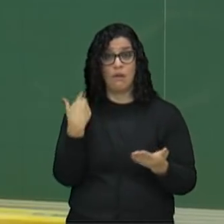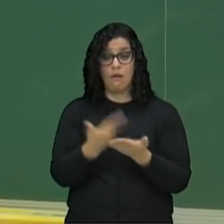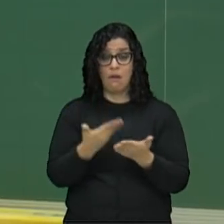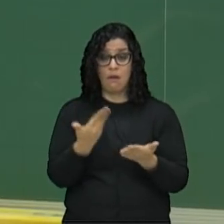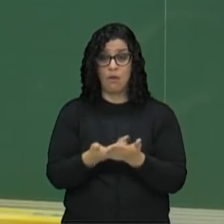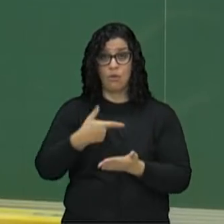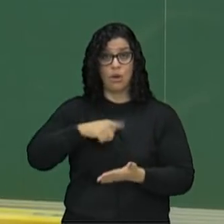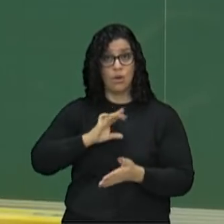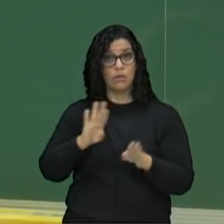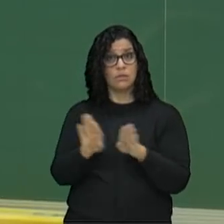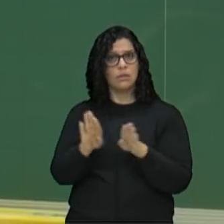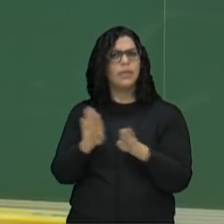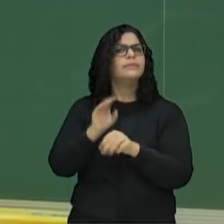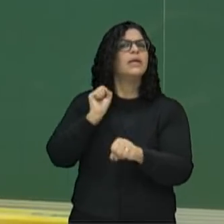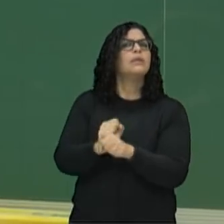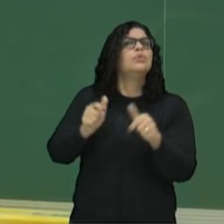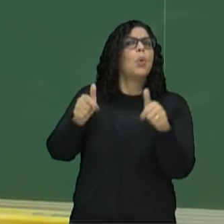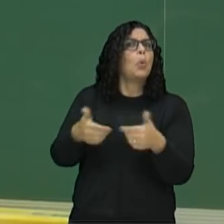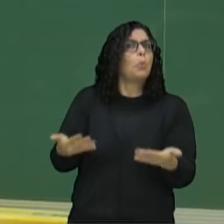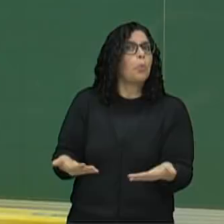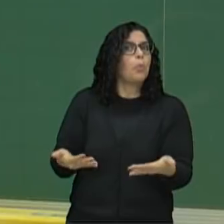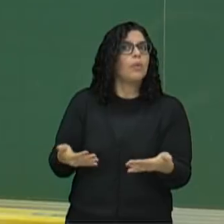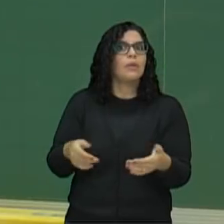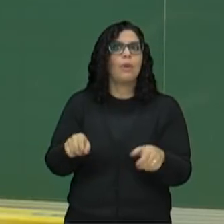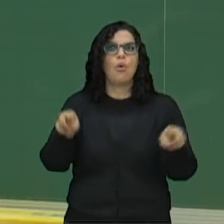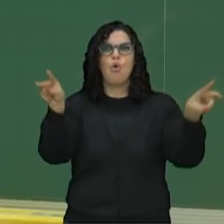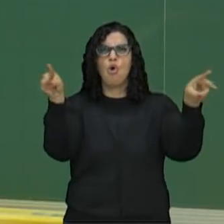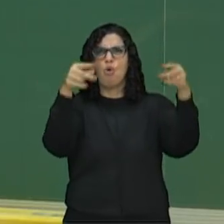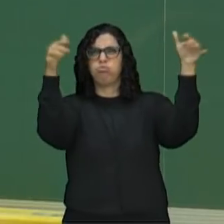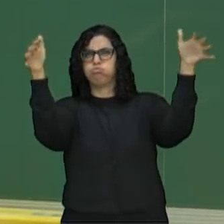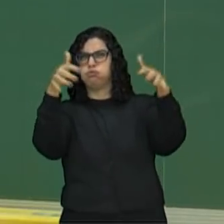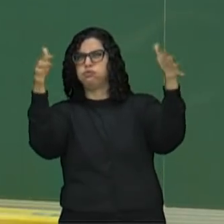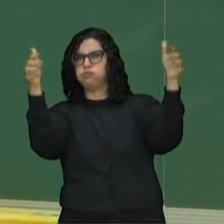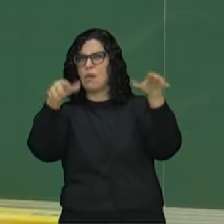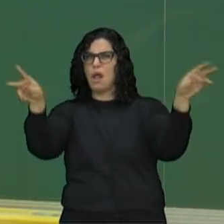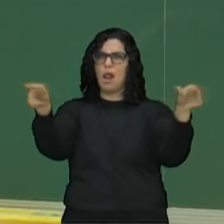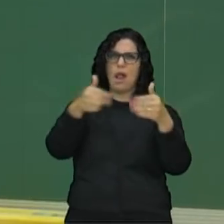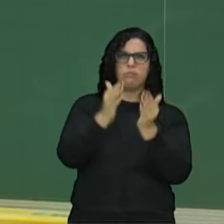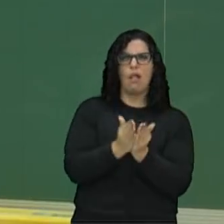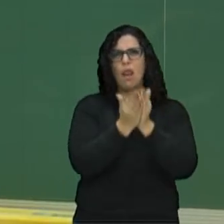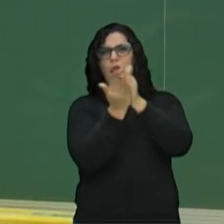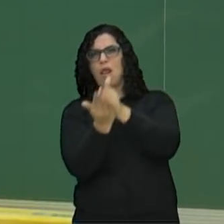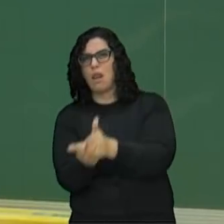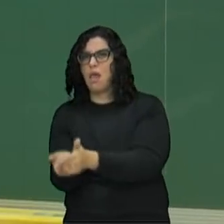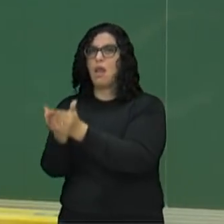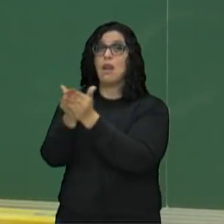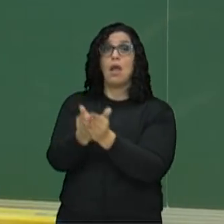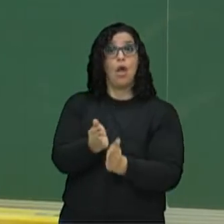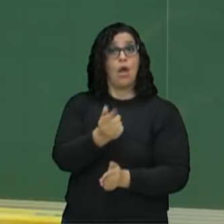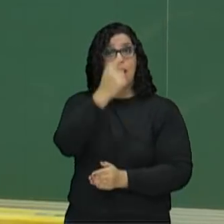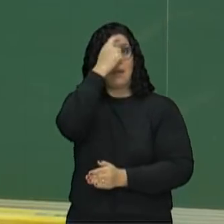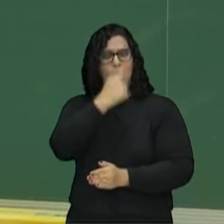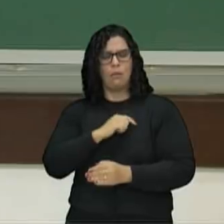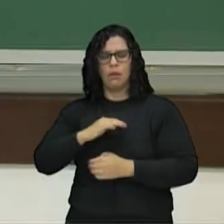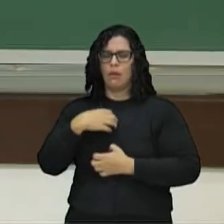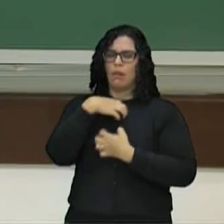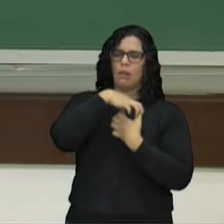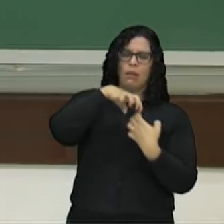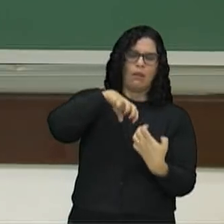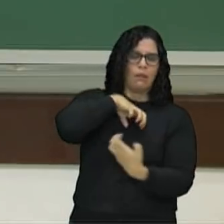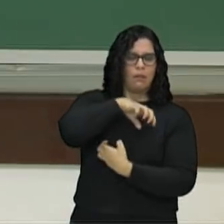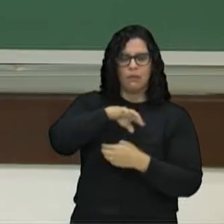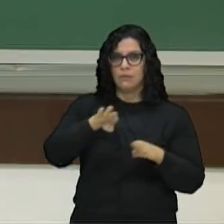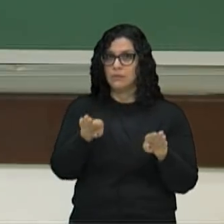nós paramos aonde mesmo? Na tempestade, que ele passou mal, mas